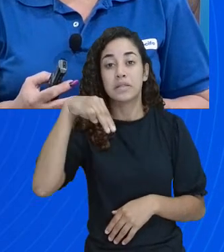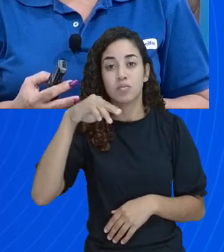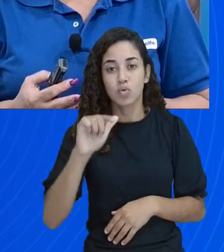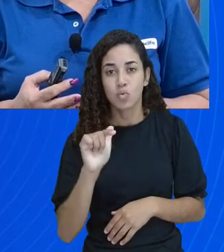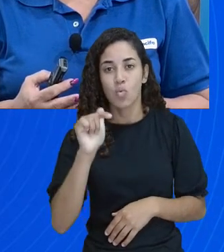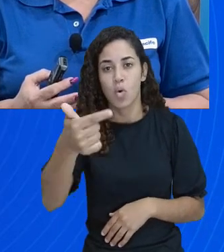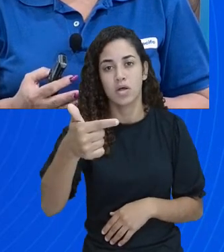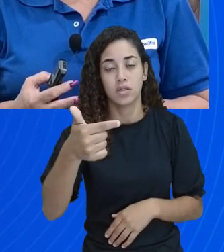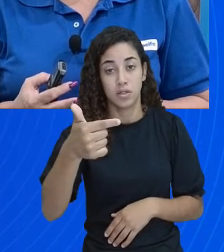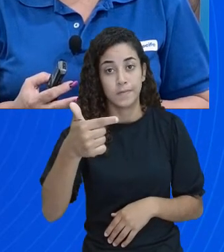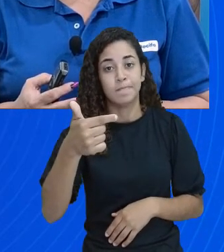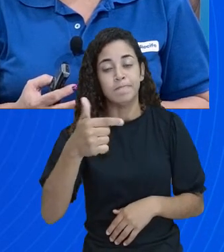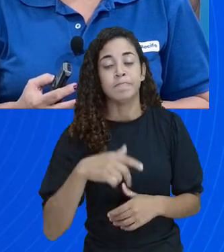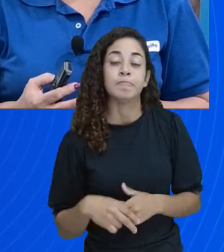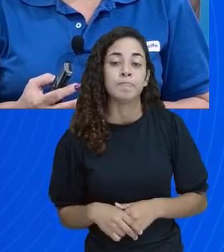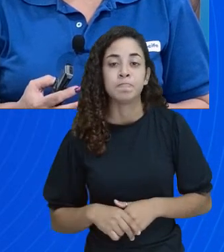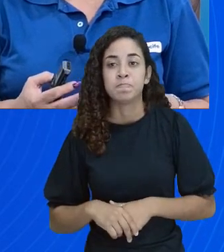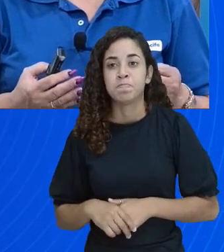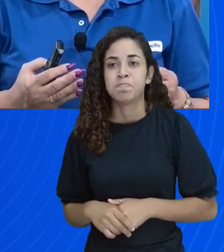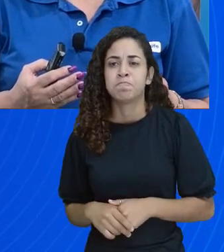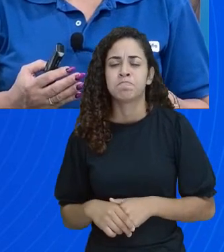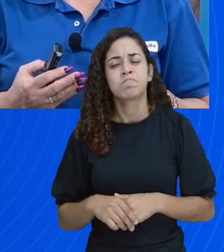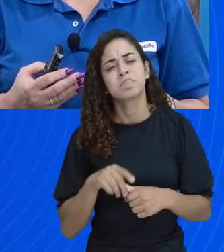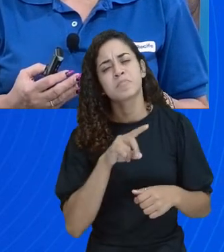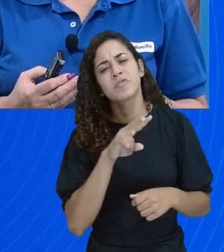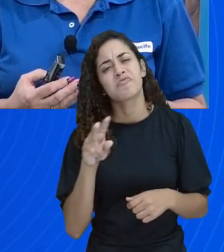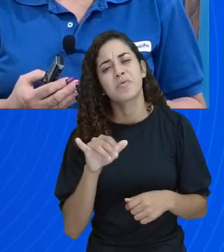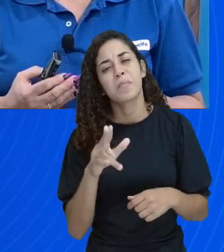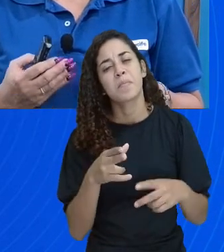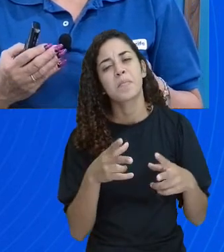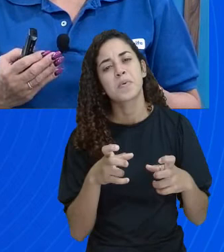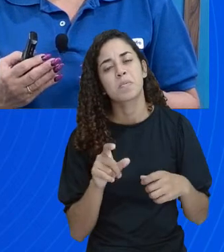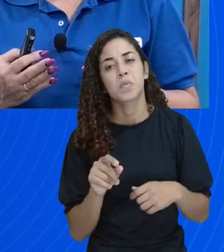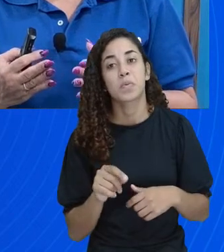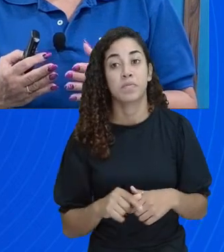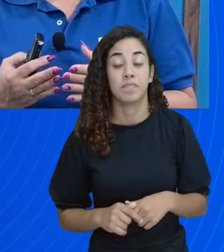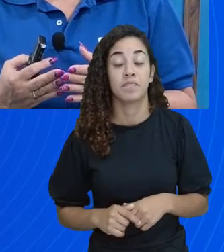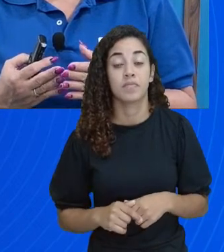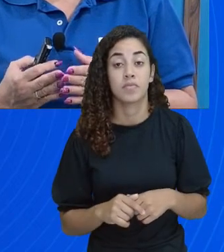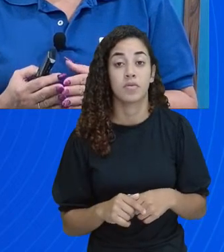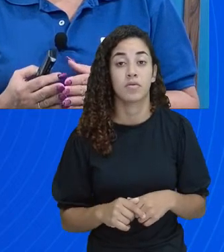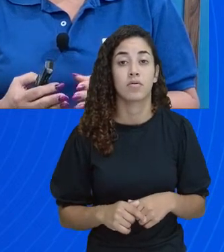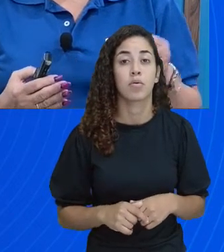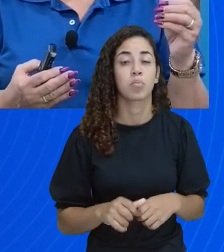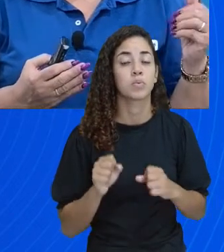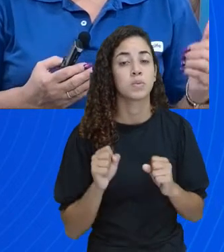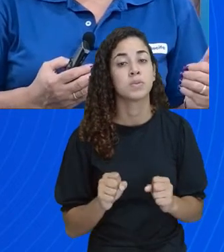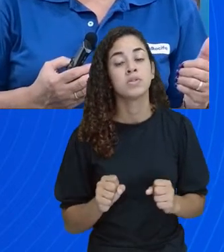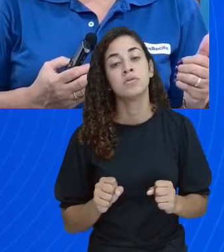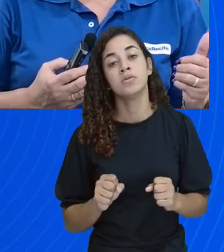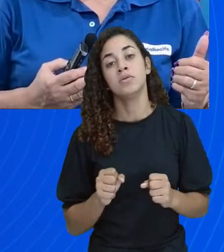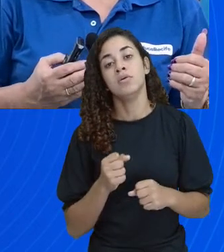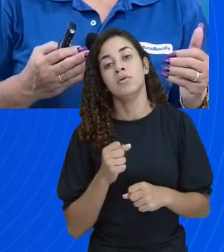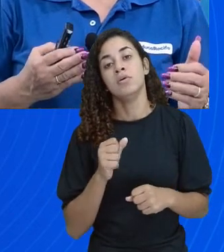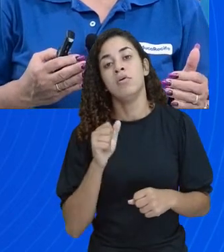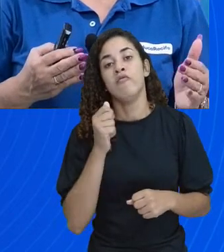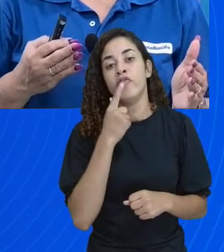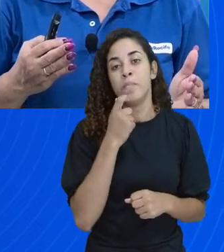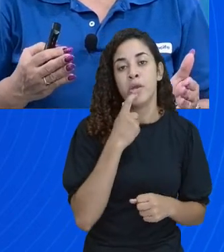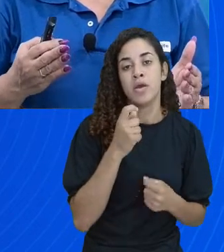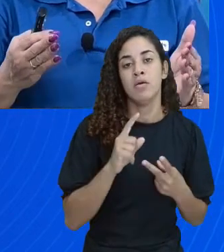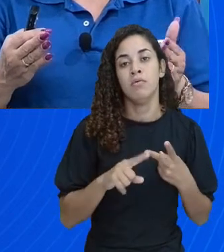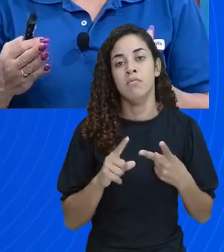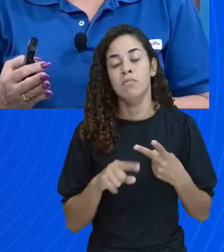1 centímetro quadrado. Perceberam? E vocês vão perceber que tanto o polígono vermelho como